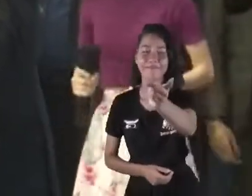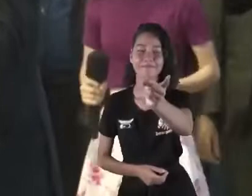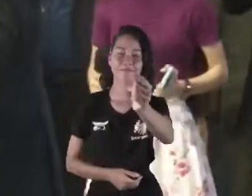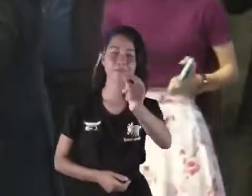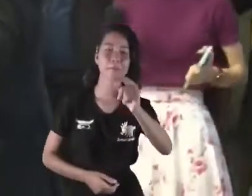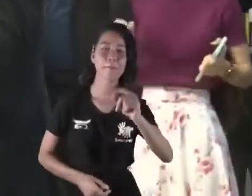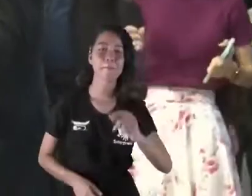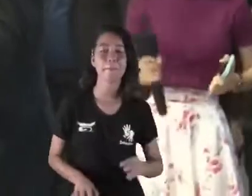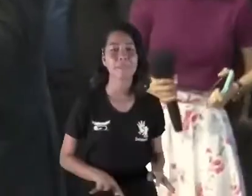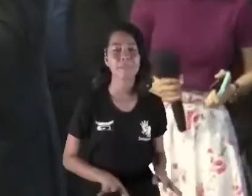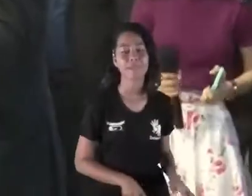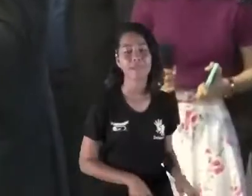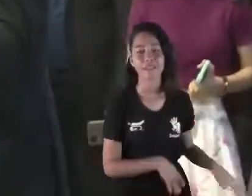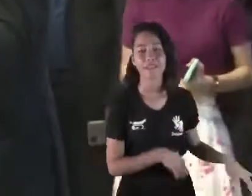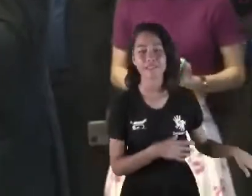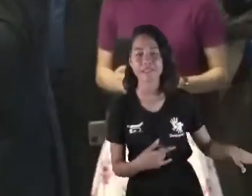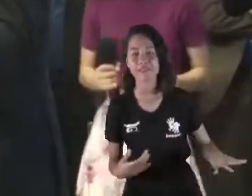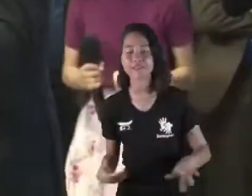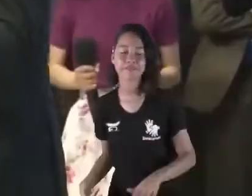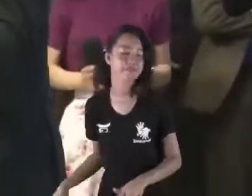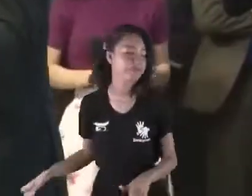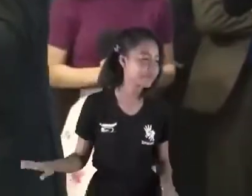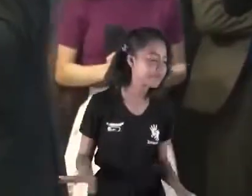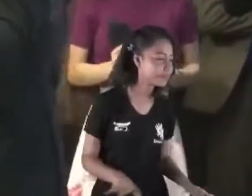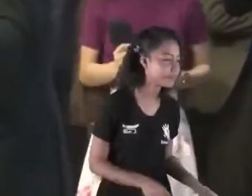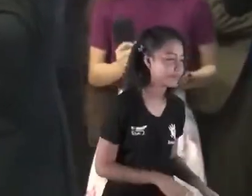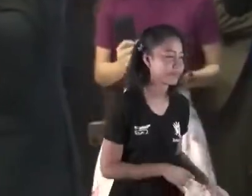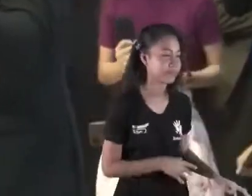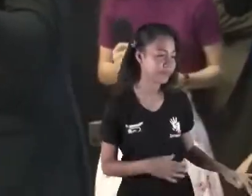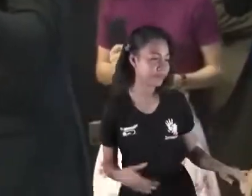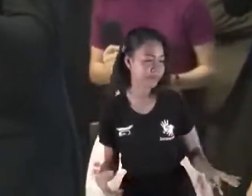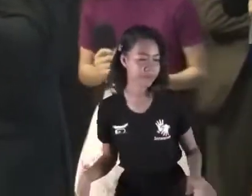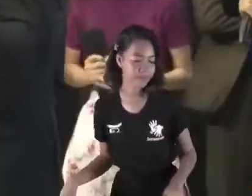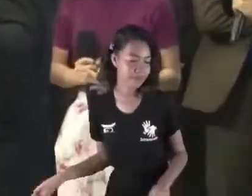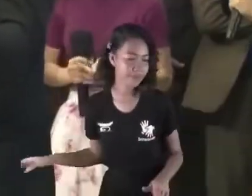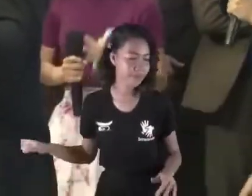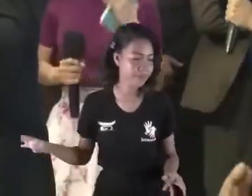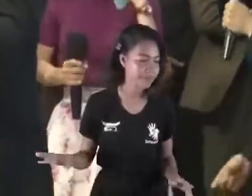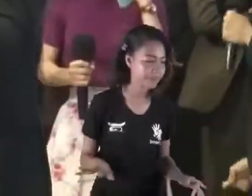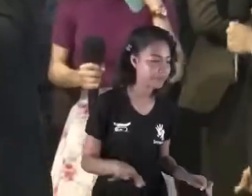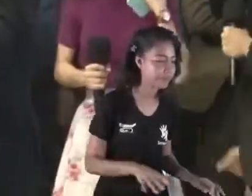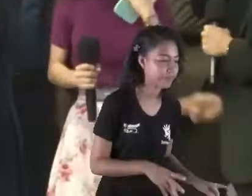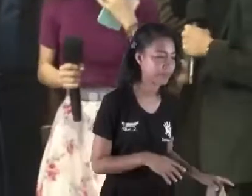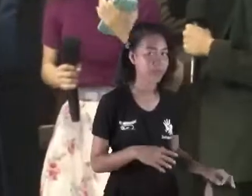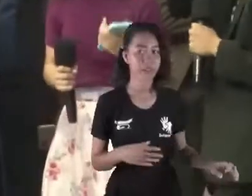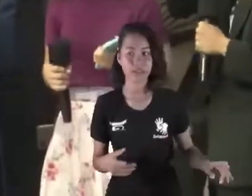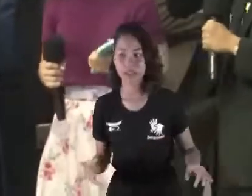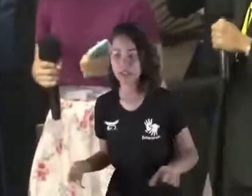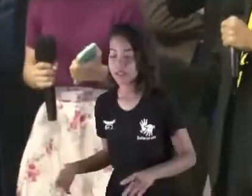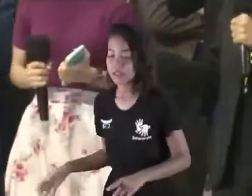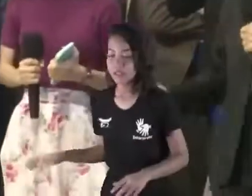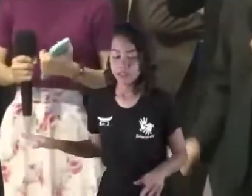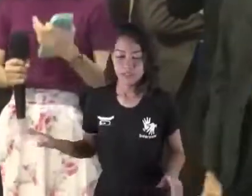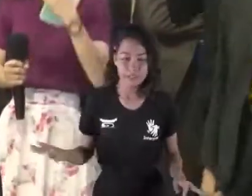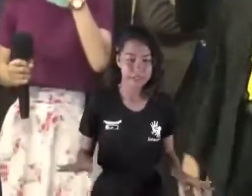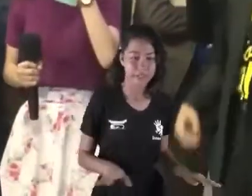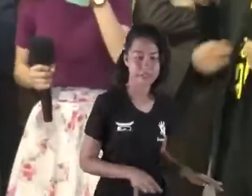Só falta uma. Para 90, só falta uma.